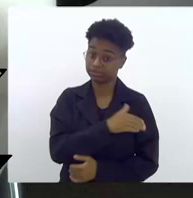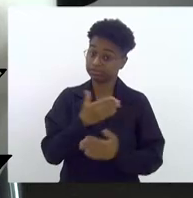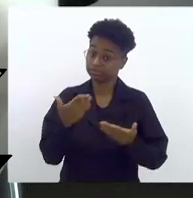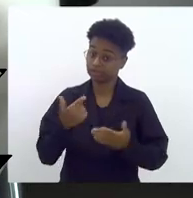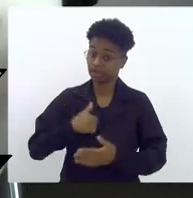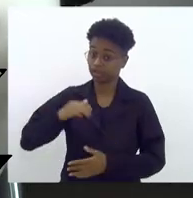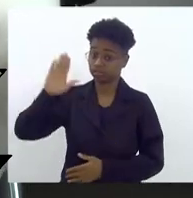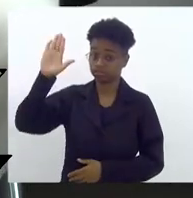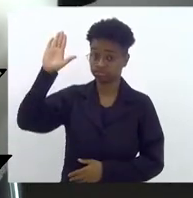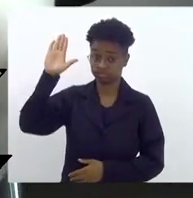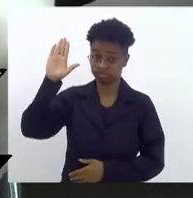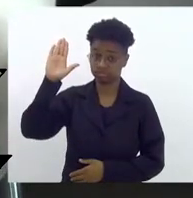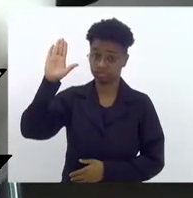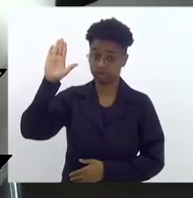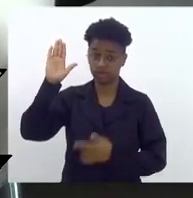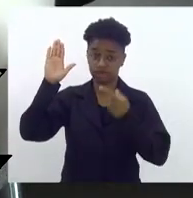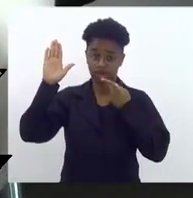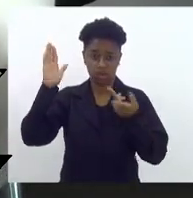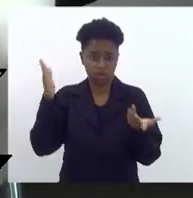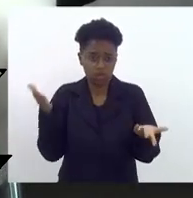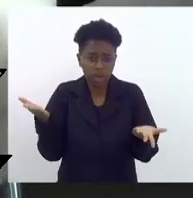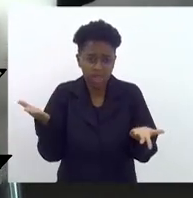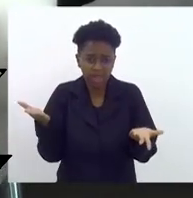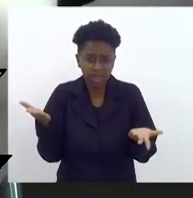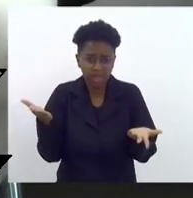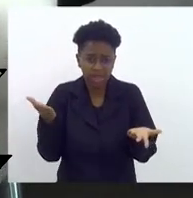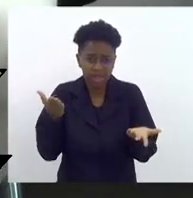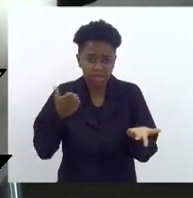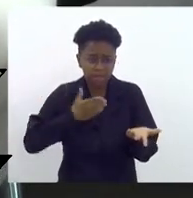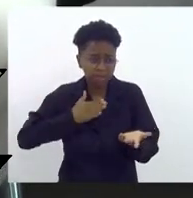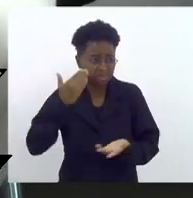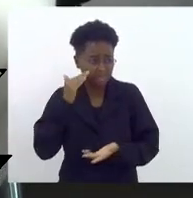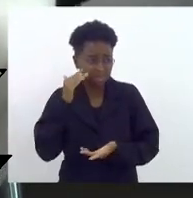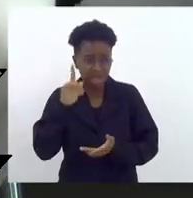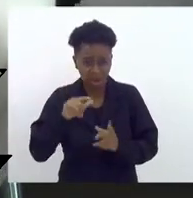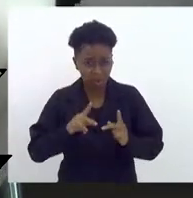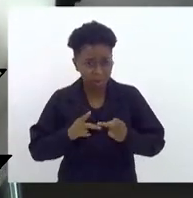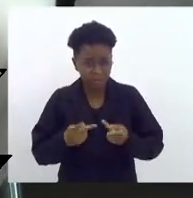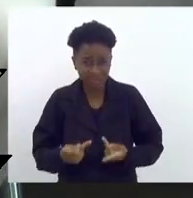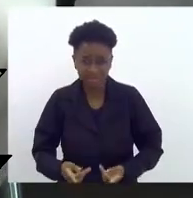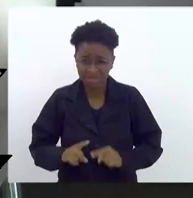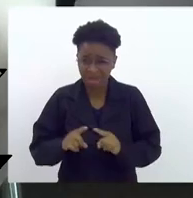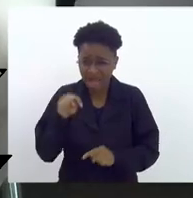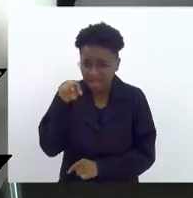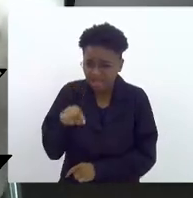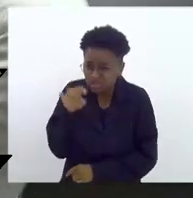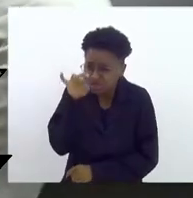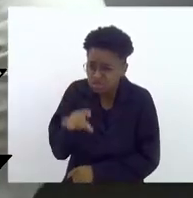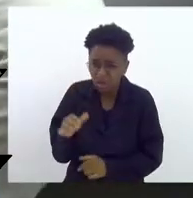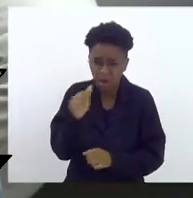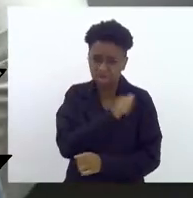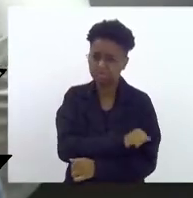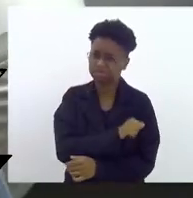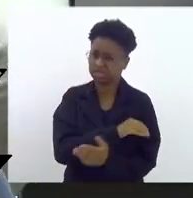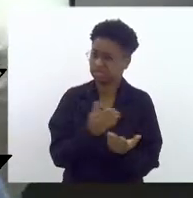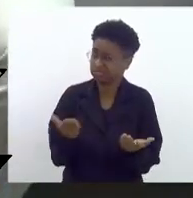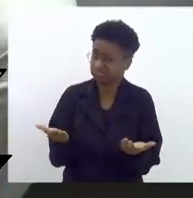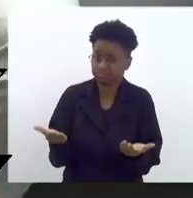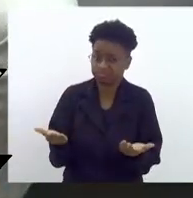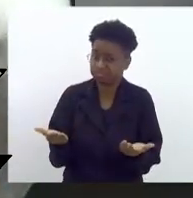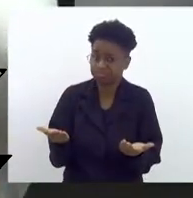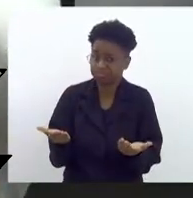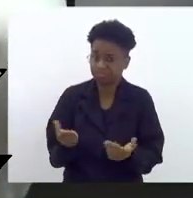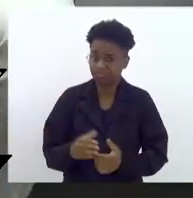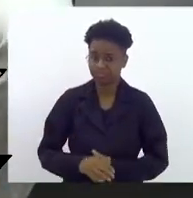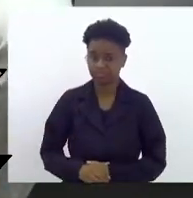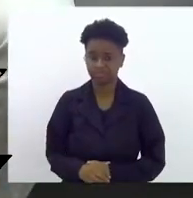levantei essa questão Ué No meu entendimento era da humanidade agora que é só botar no estado do Rio de Janeiro